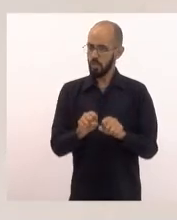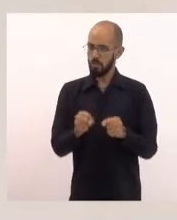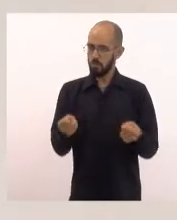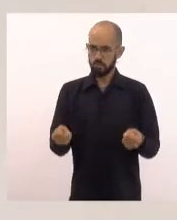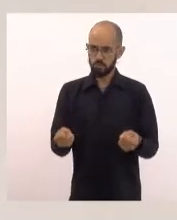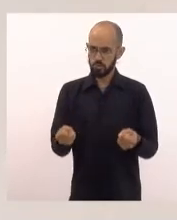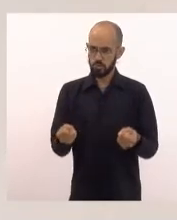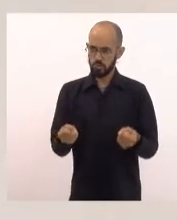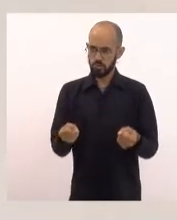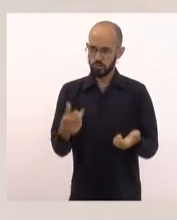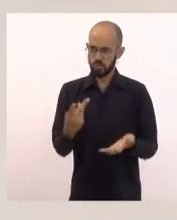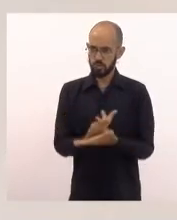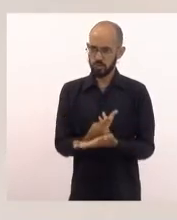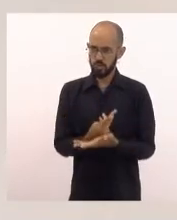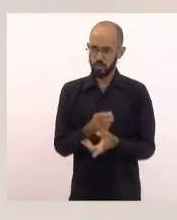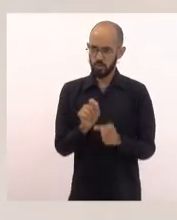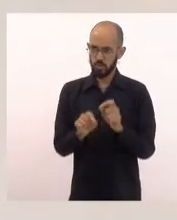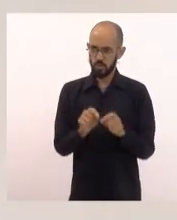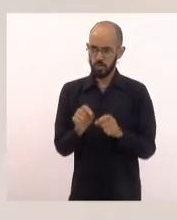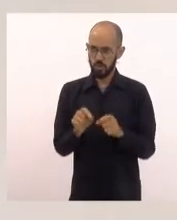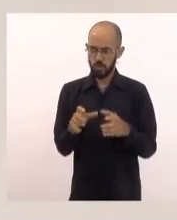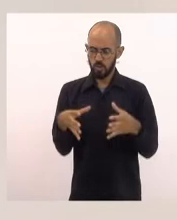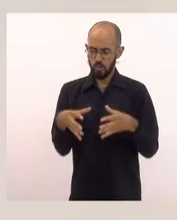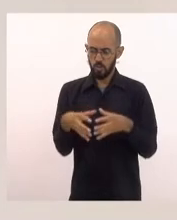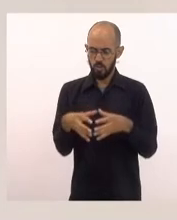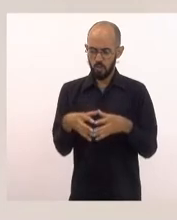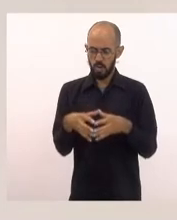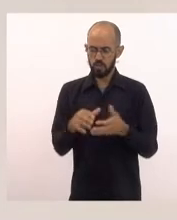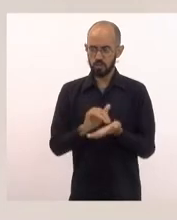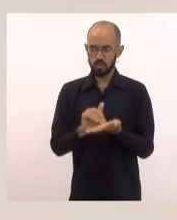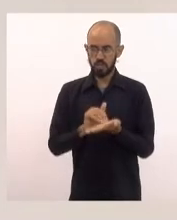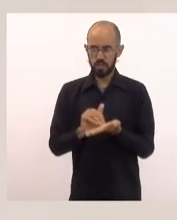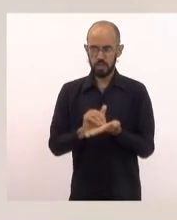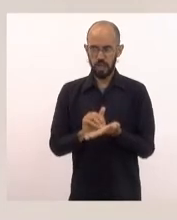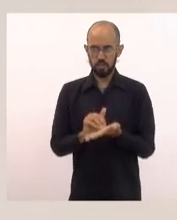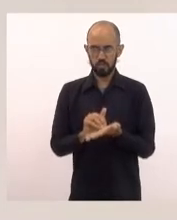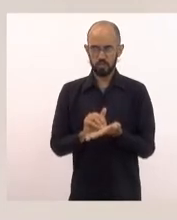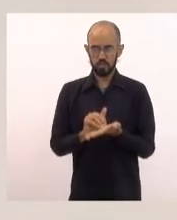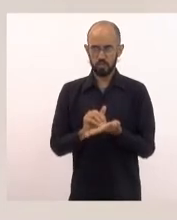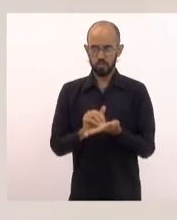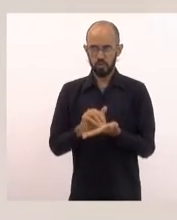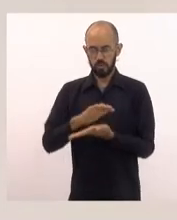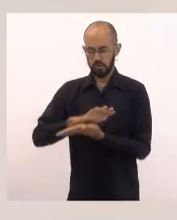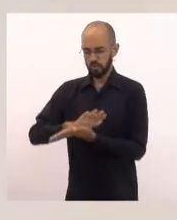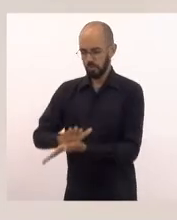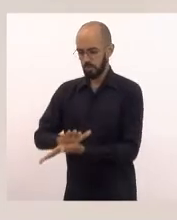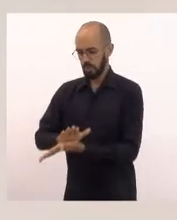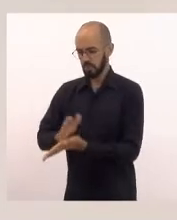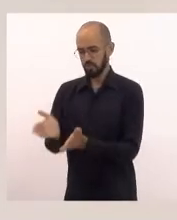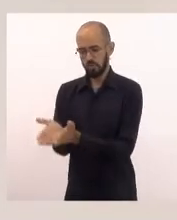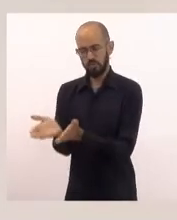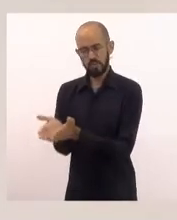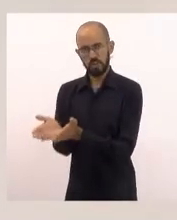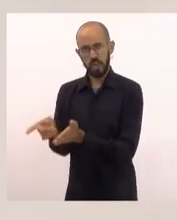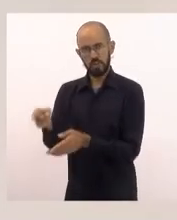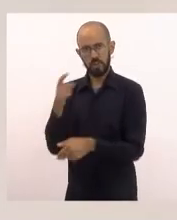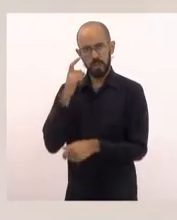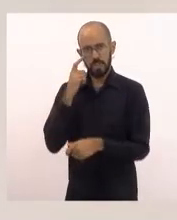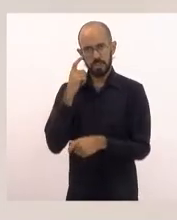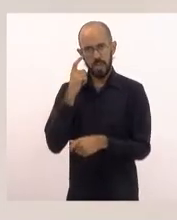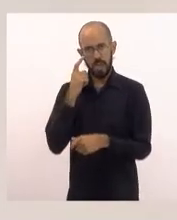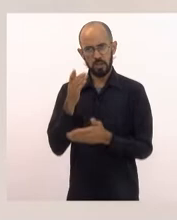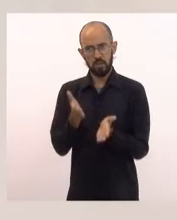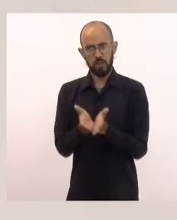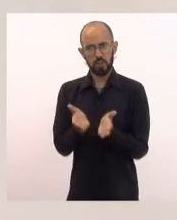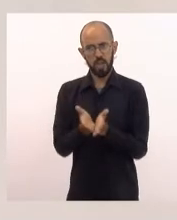no corpo e no quadro de secretários pessoas que discriminam os evangélicos achando que evangélico